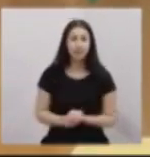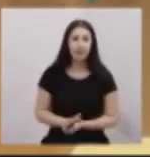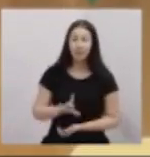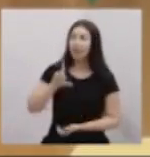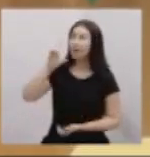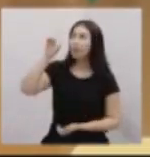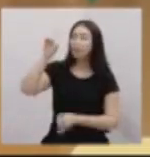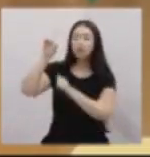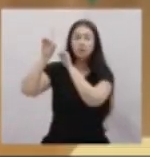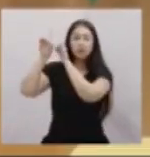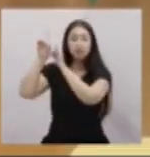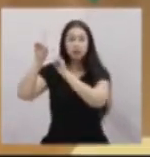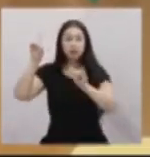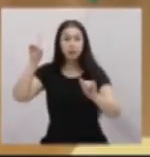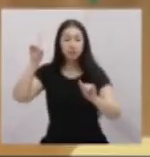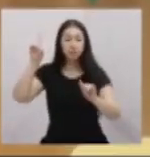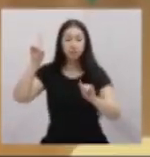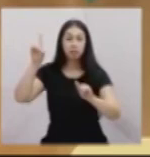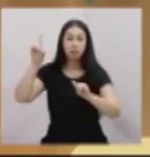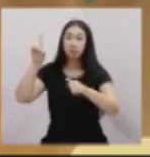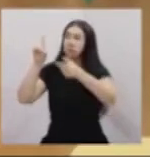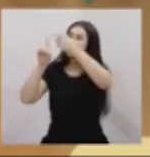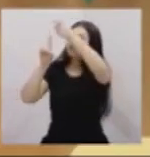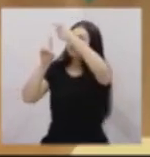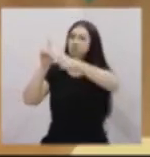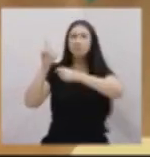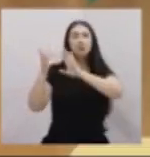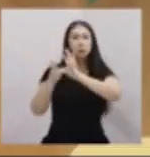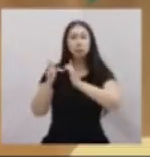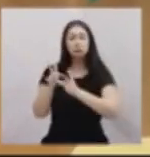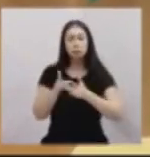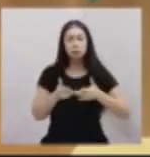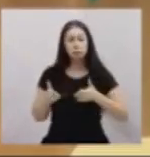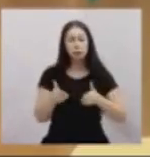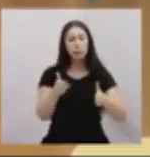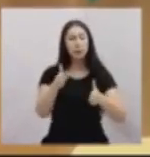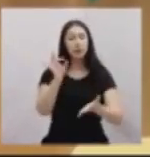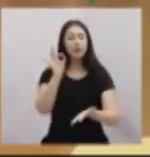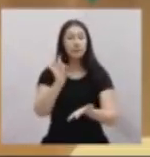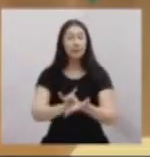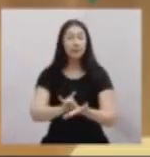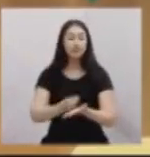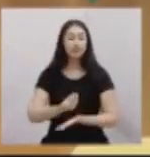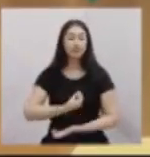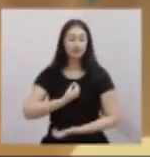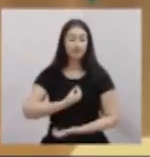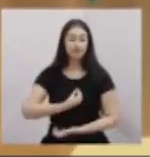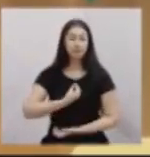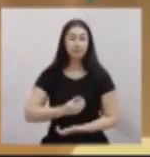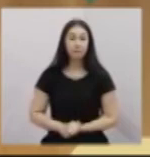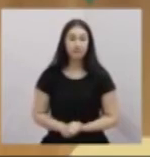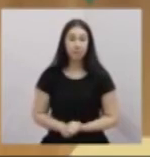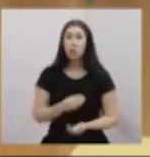disse, eu sou o caminho, a verdade e a vida.